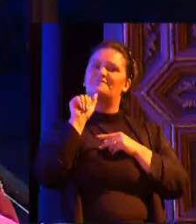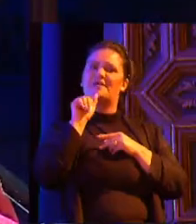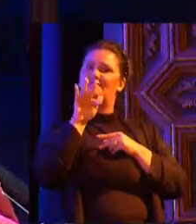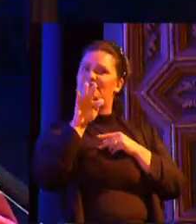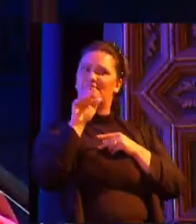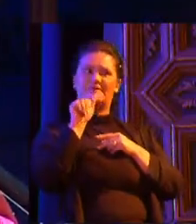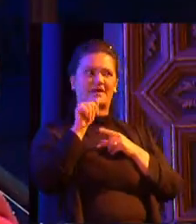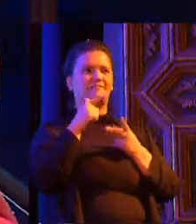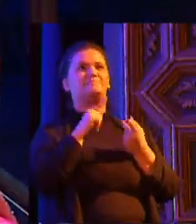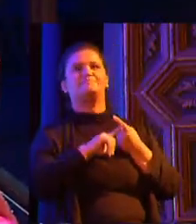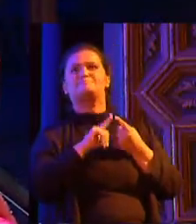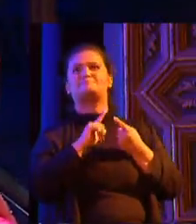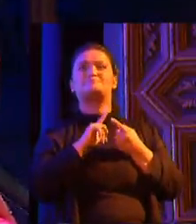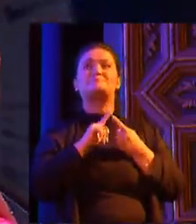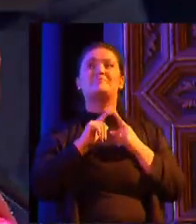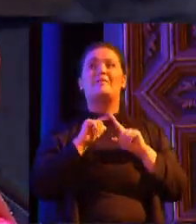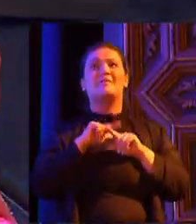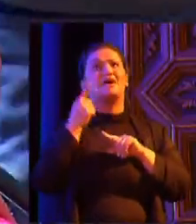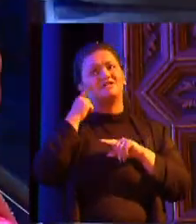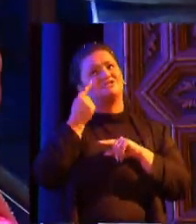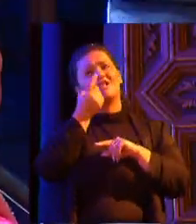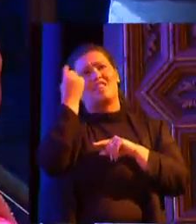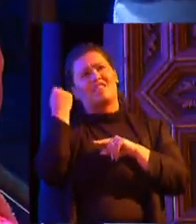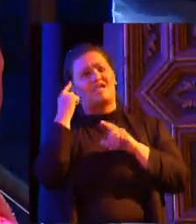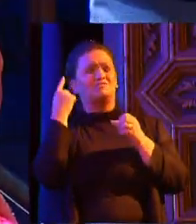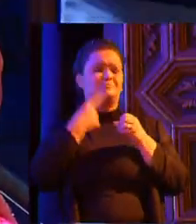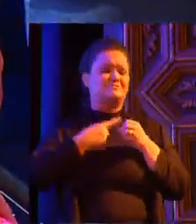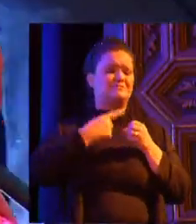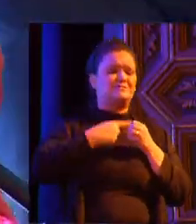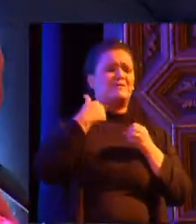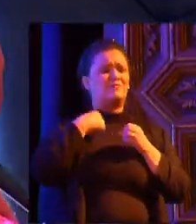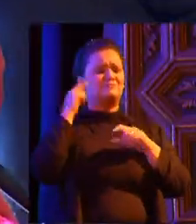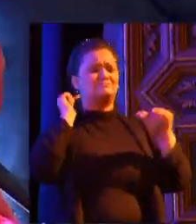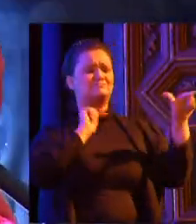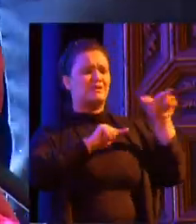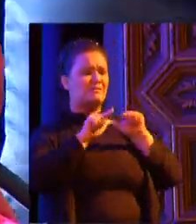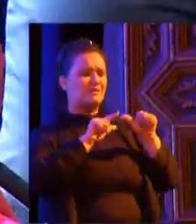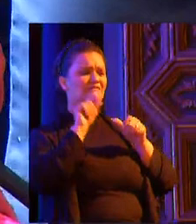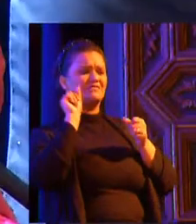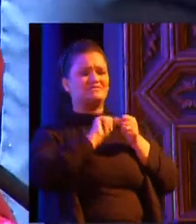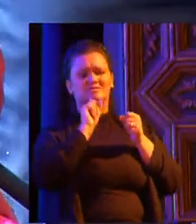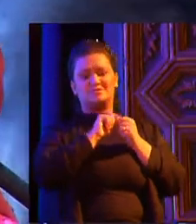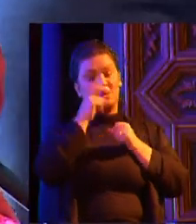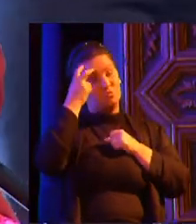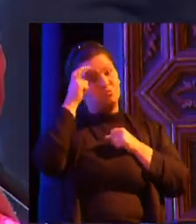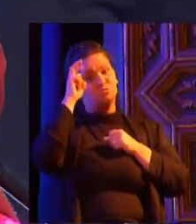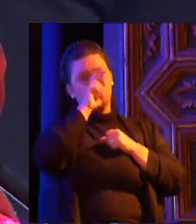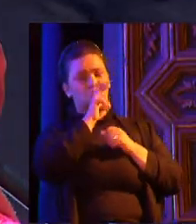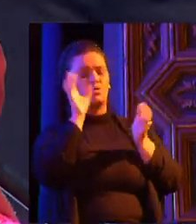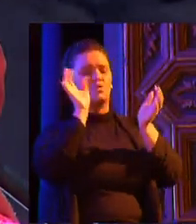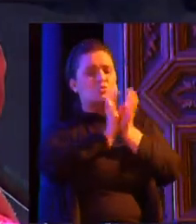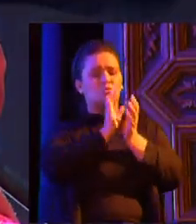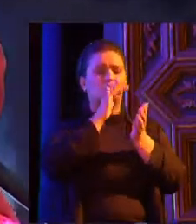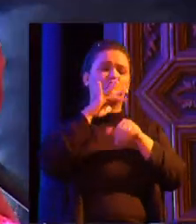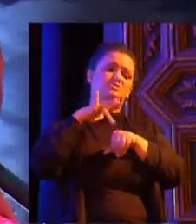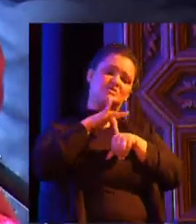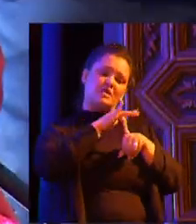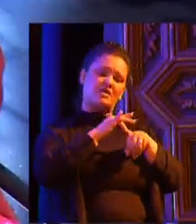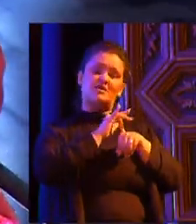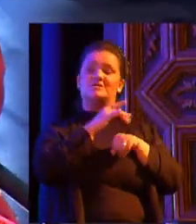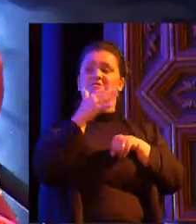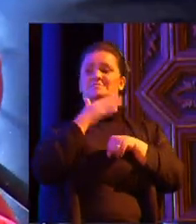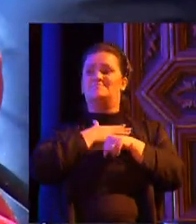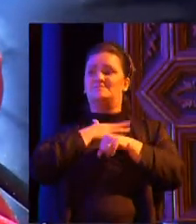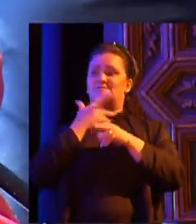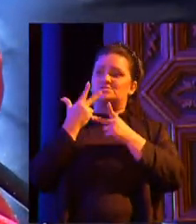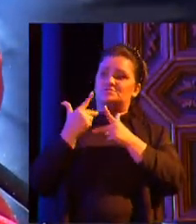Sim. Aí, mas a gente lá trabalhando, fazendo cultura, grupo de danças. E as minhas coisas,